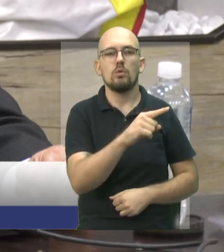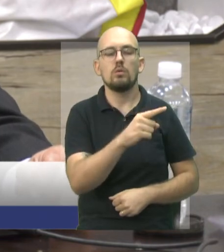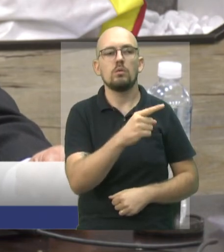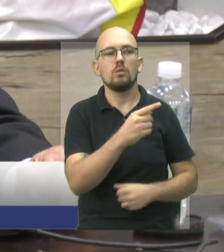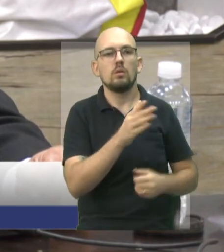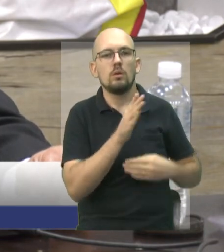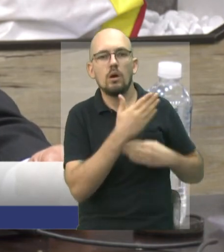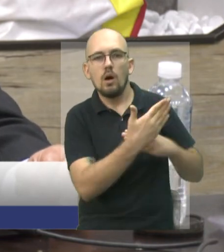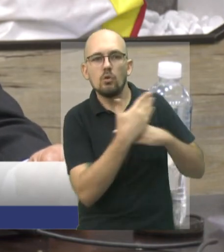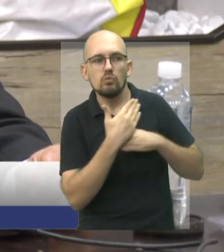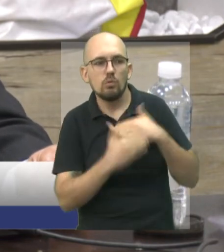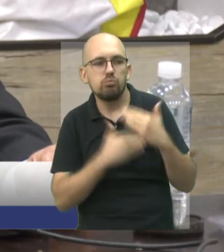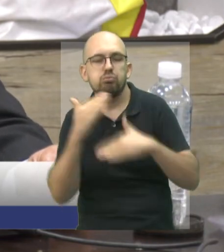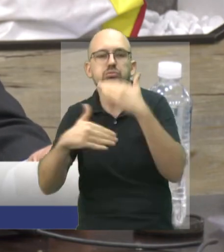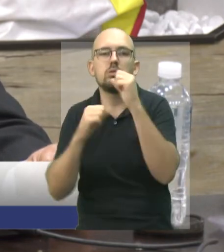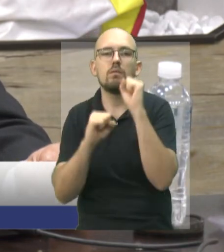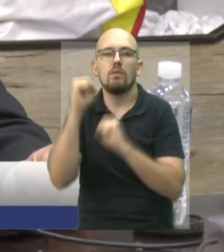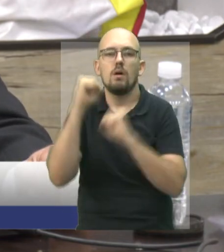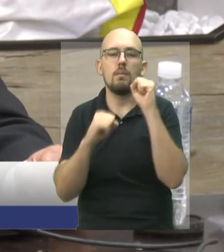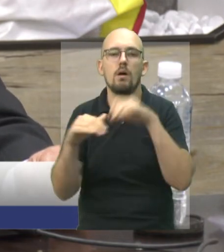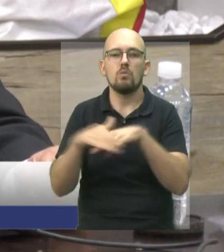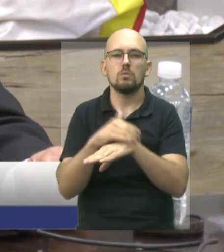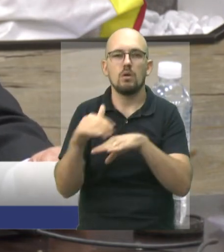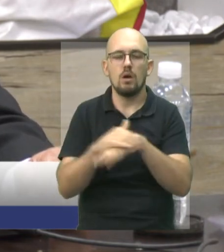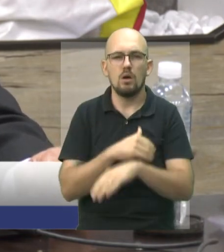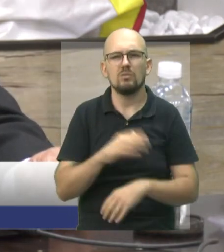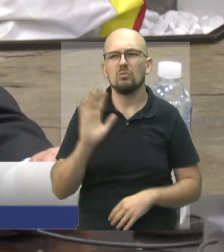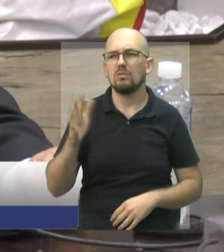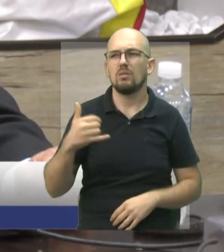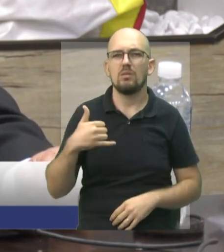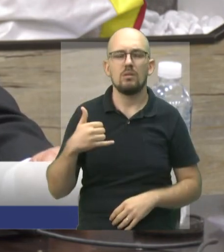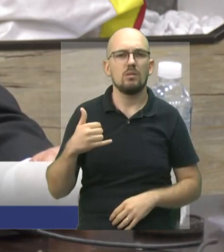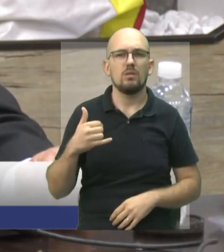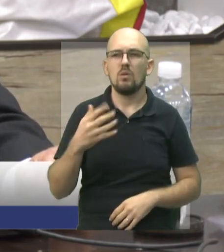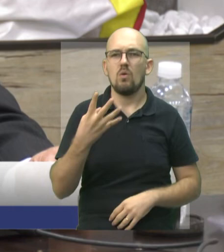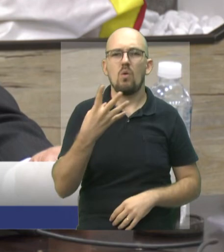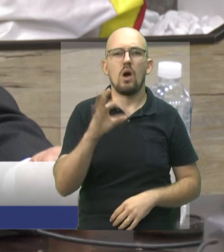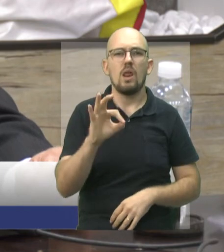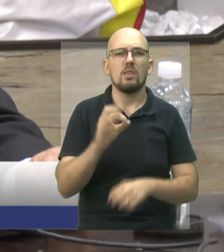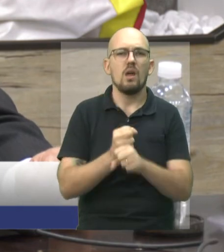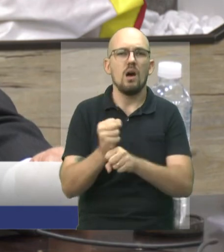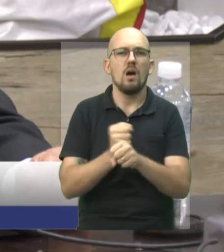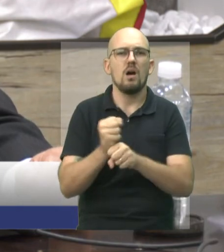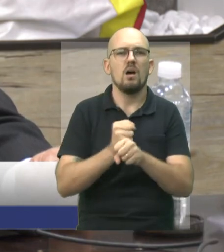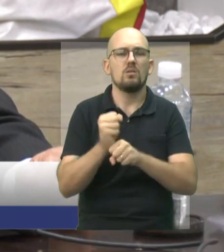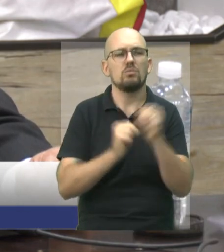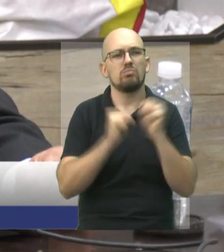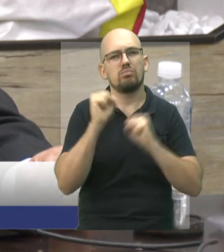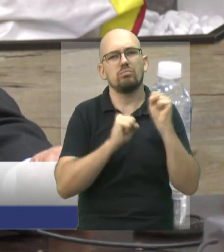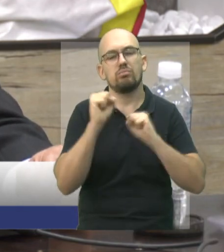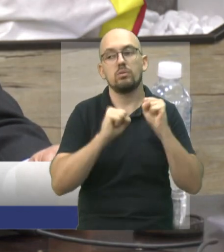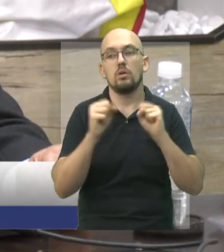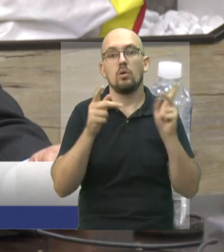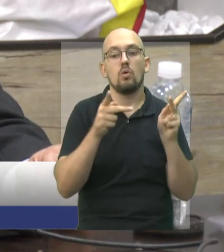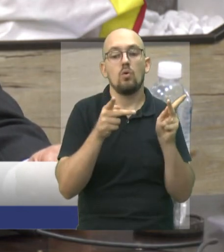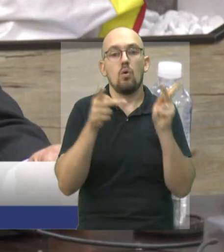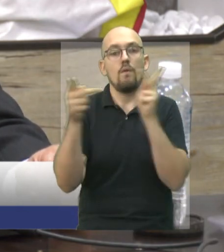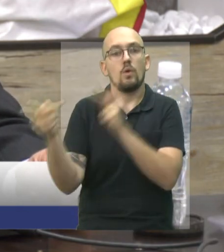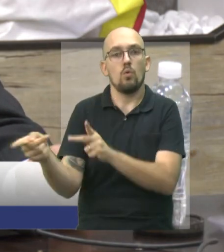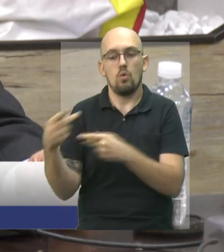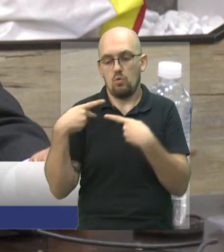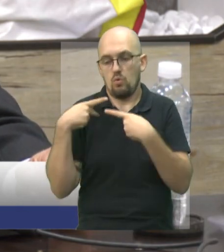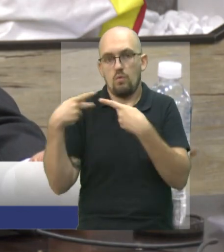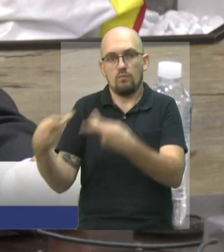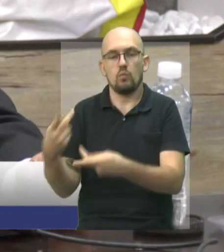no calçado, já tinha quase 40 anos de empresa, quando fui convidado, no último dia,